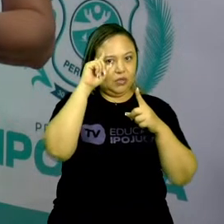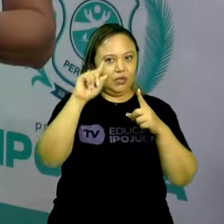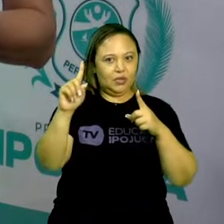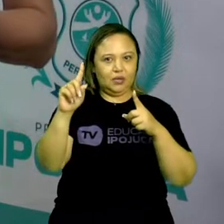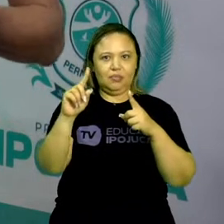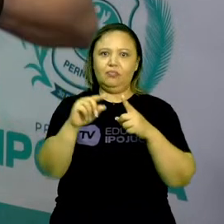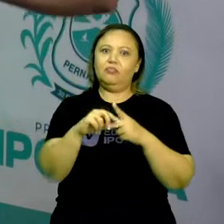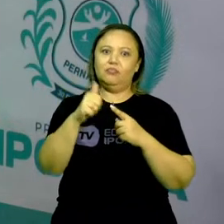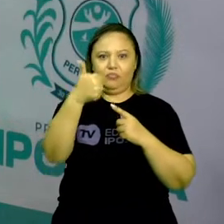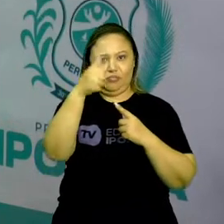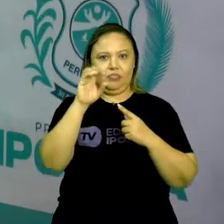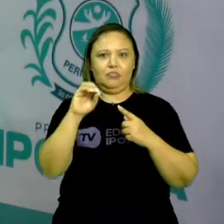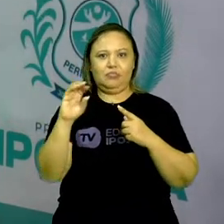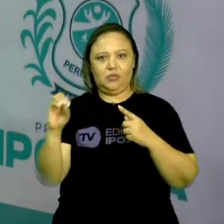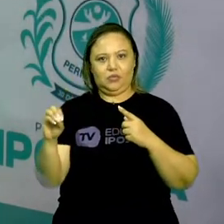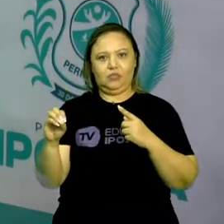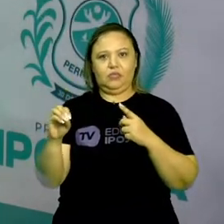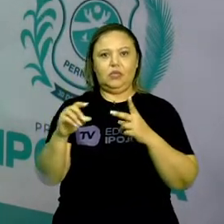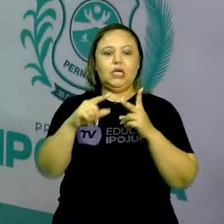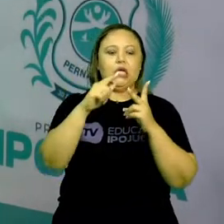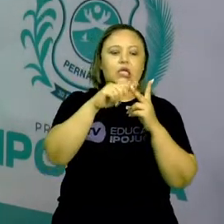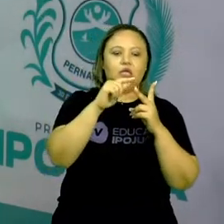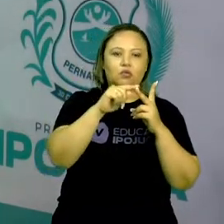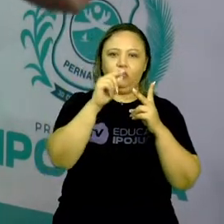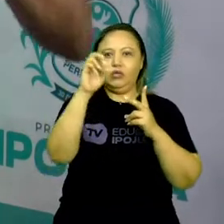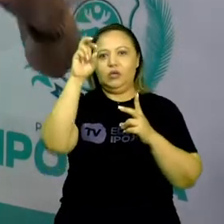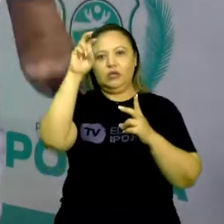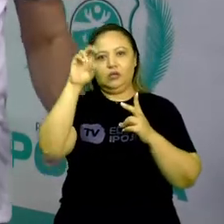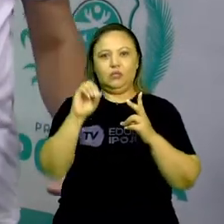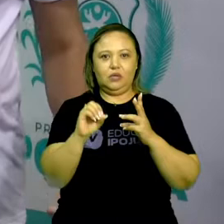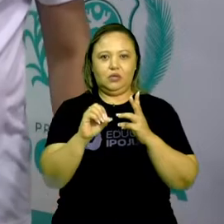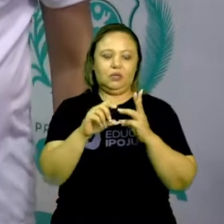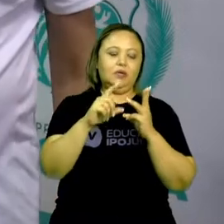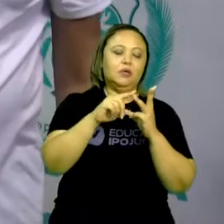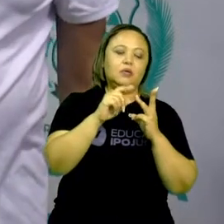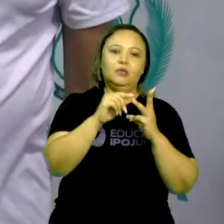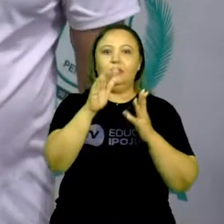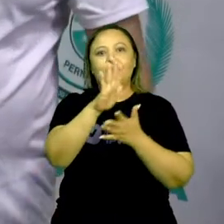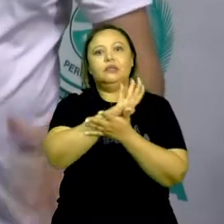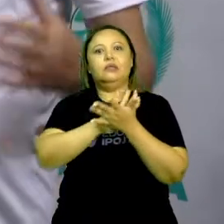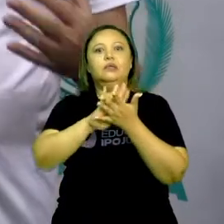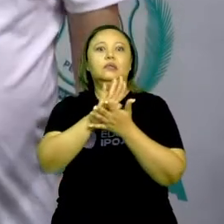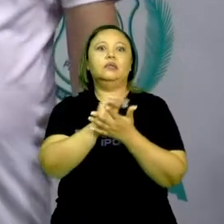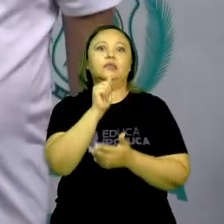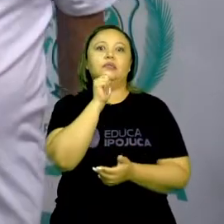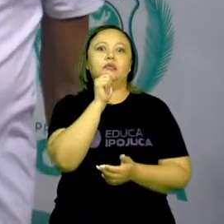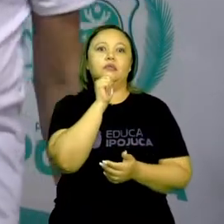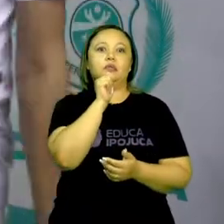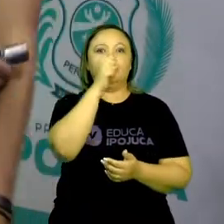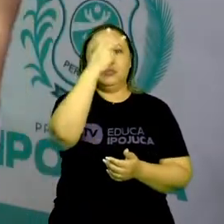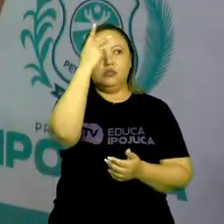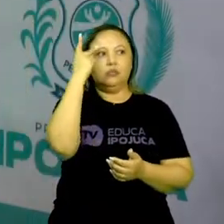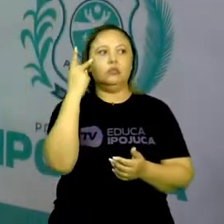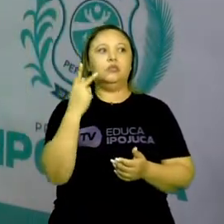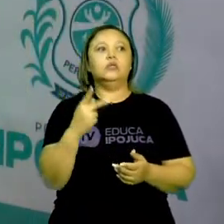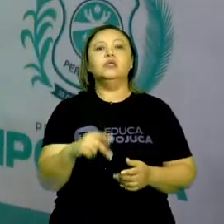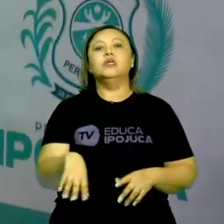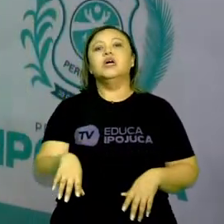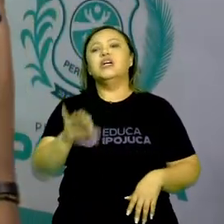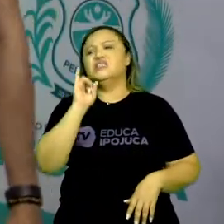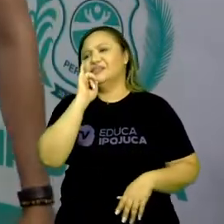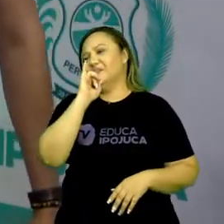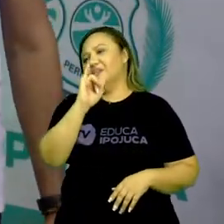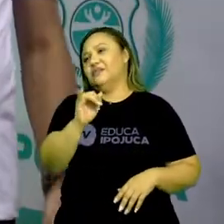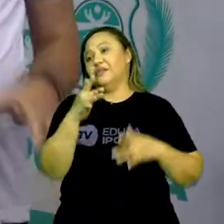cancelada. E, assim. Foi achincalhado na imprensa. A imprensa desceu o pau, disse que era muito ruim, que não